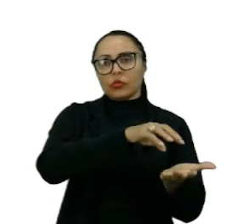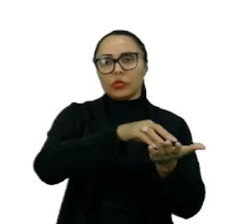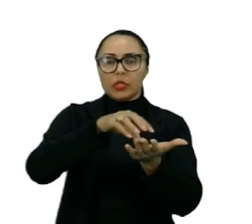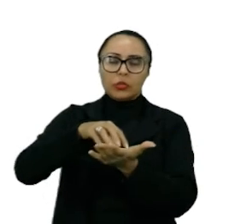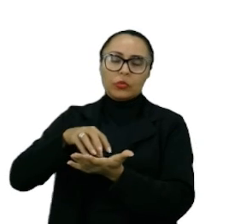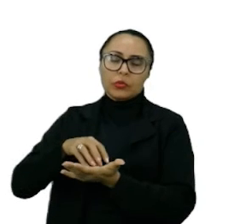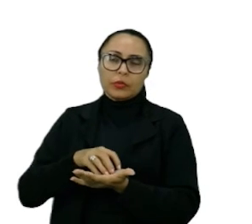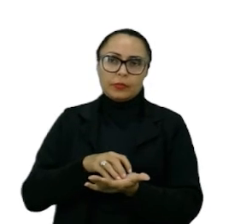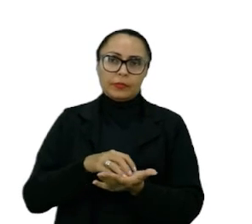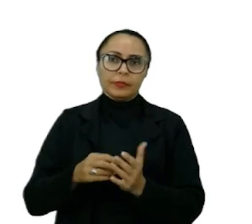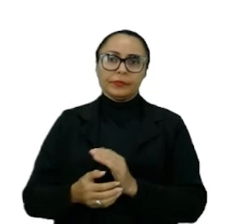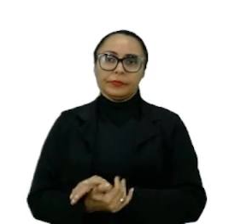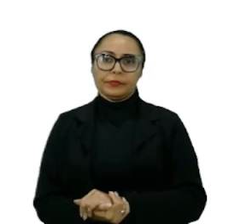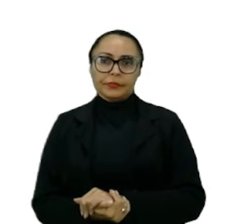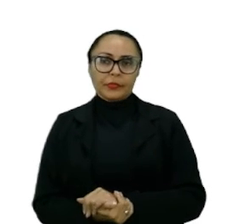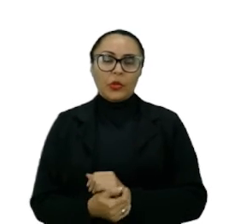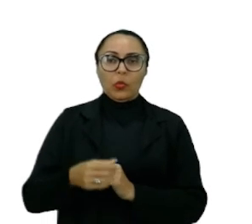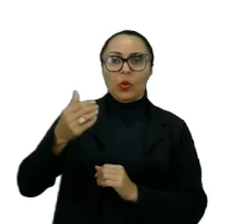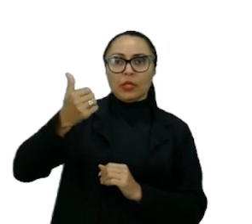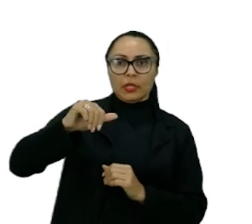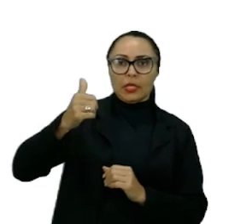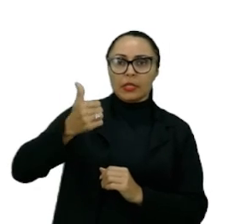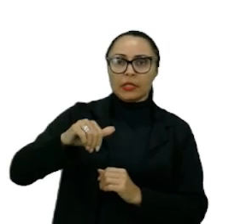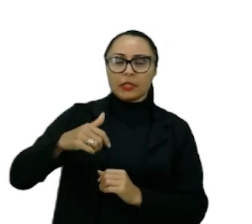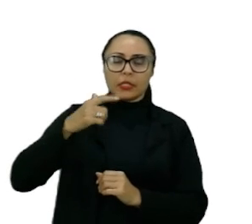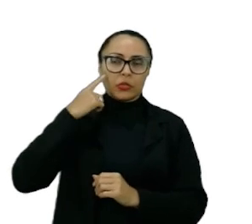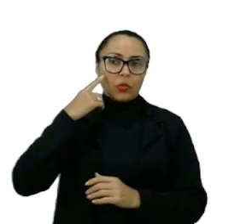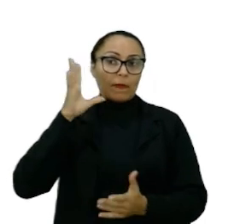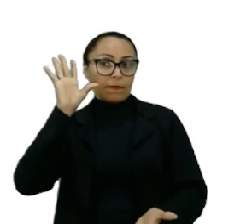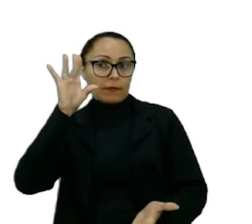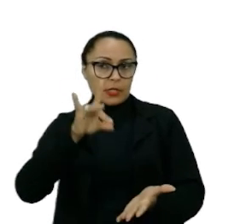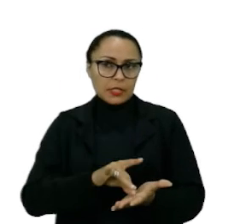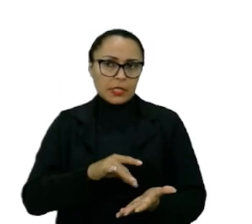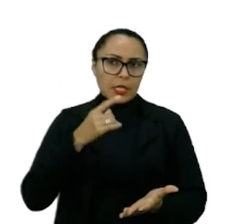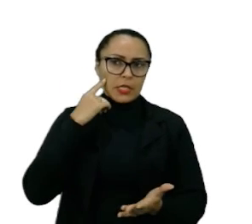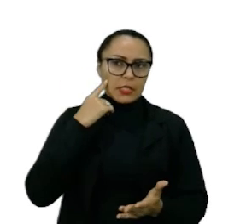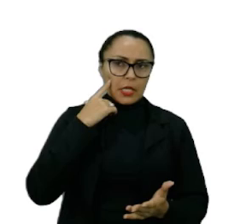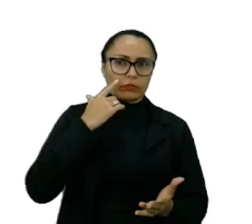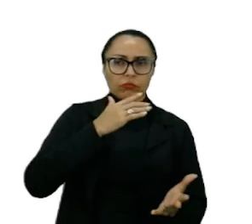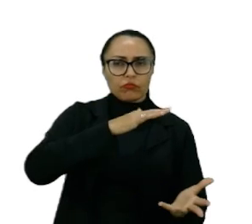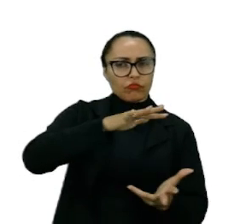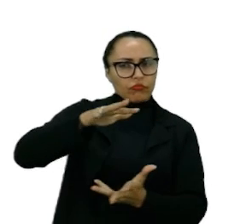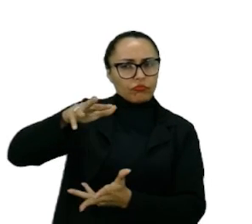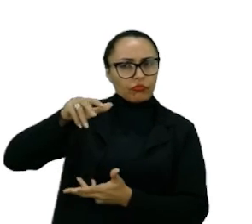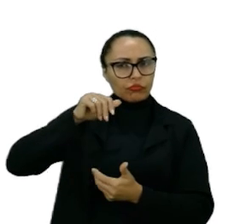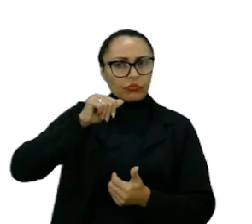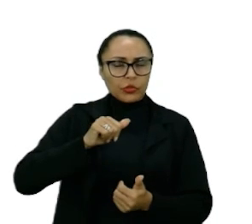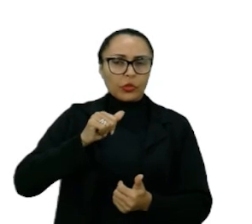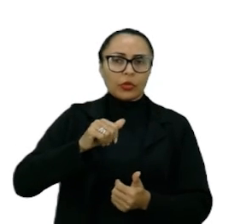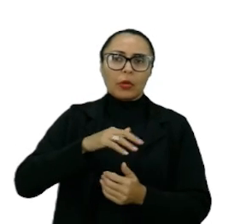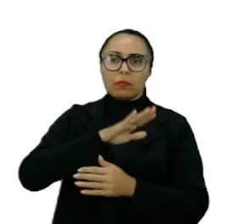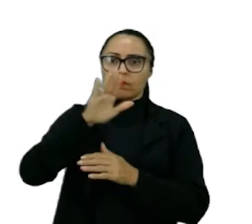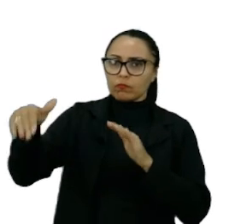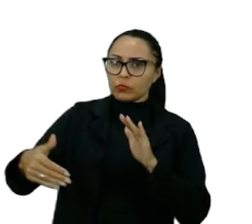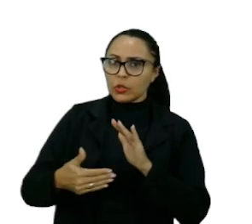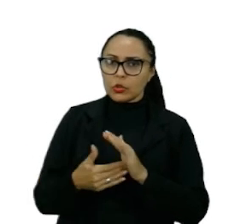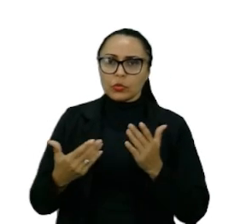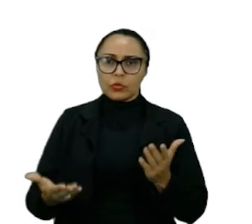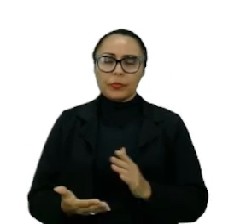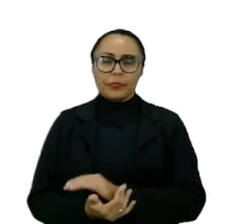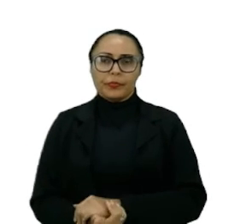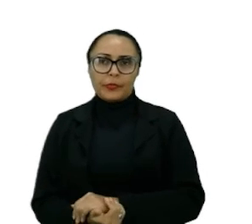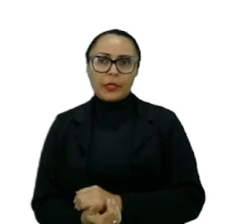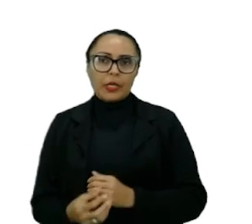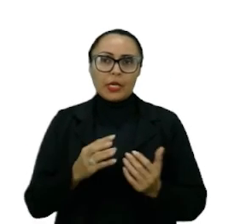uma análise da sua eficiência global, também por cada setor